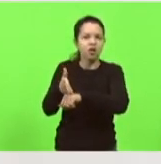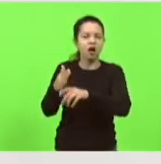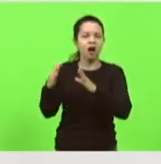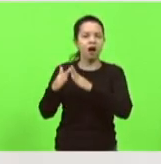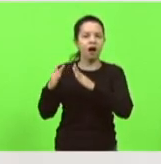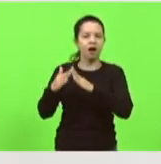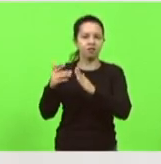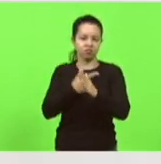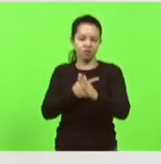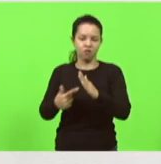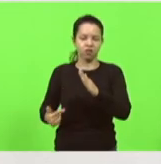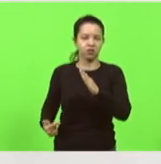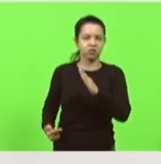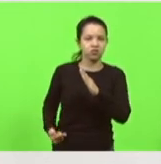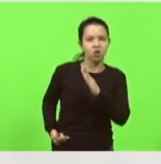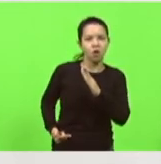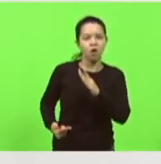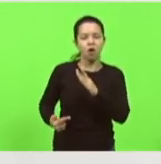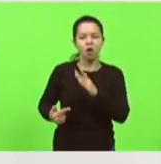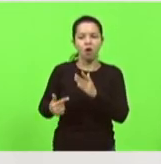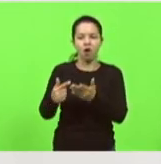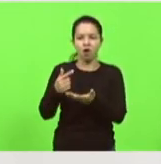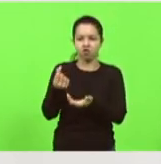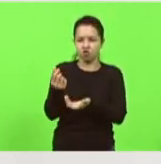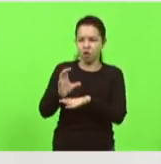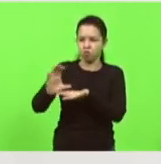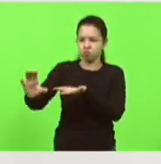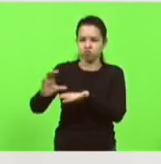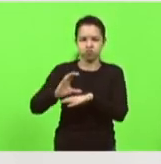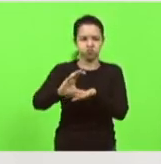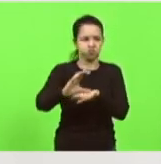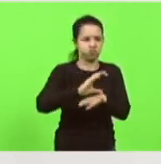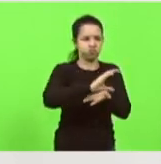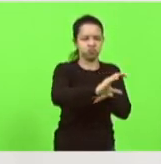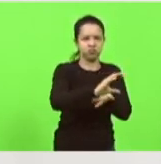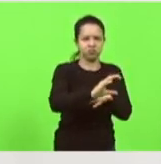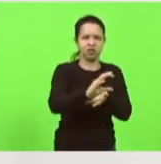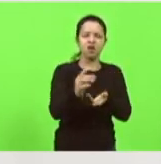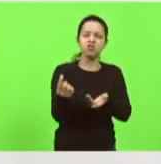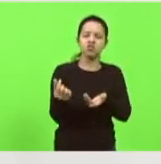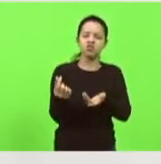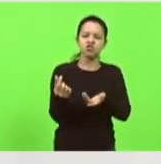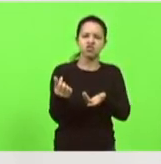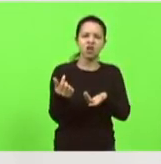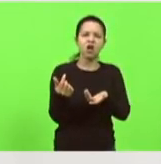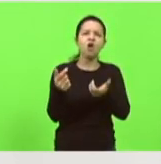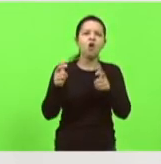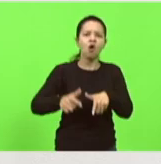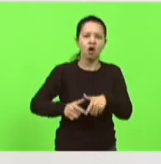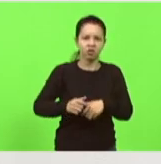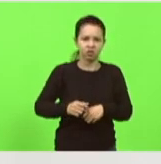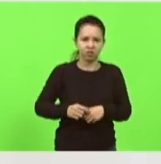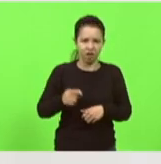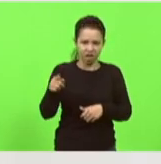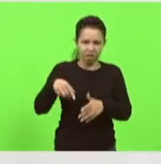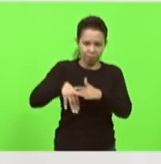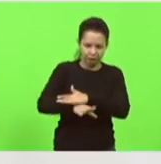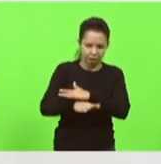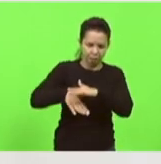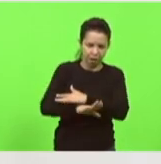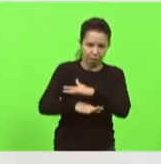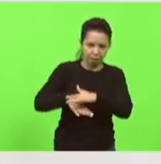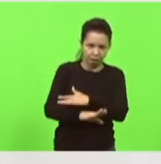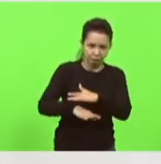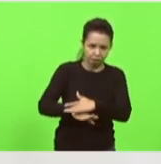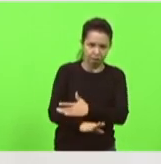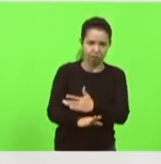20 milhões aqui, 15 milhões ali? Vocês acham que esse dinheiro é de onde? Que ele está imprimindo moeda lá na agronômica?